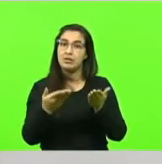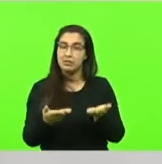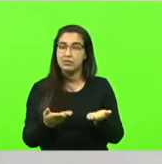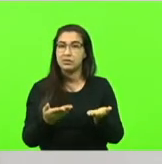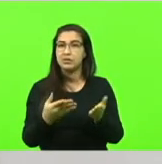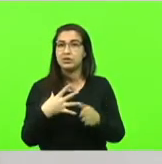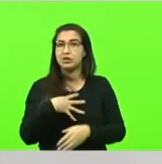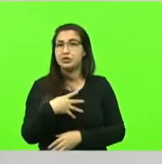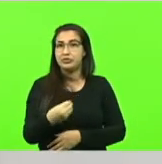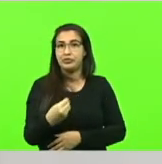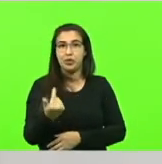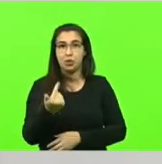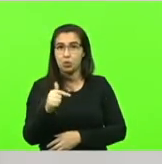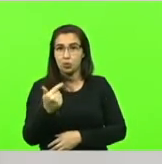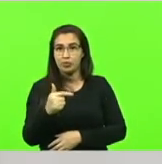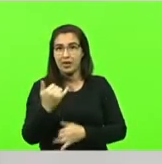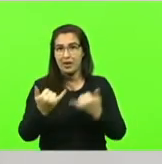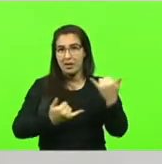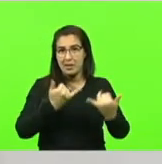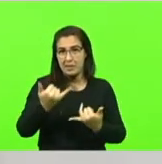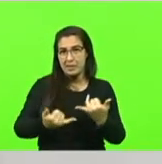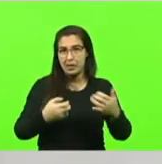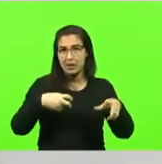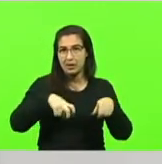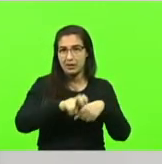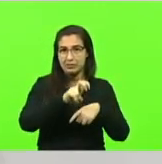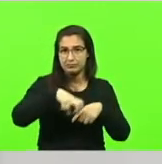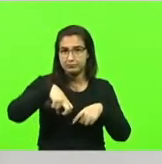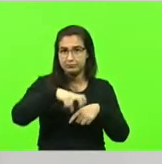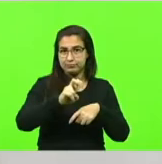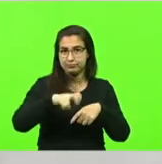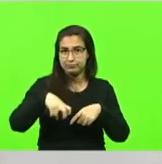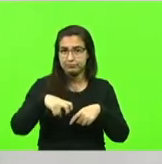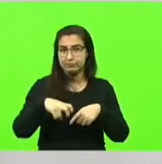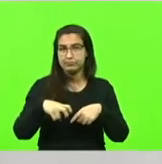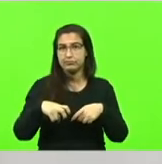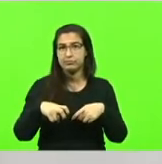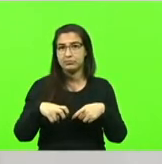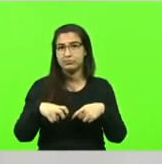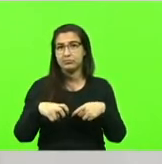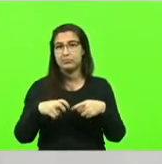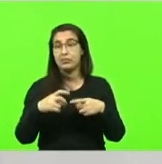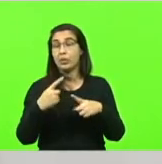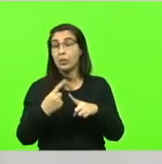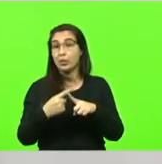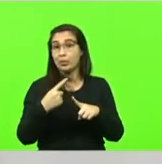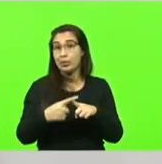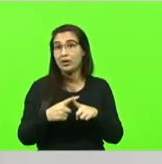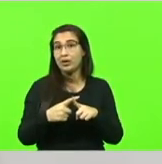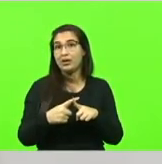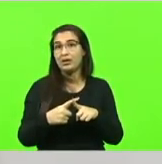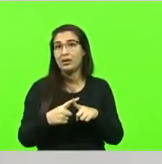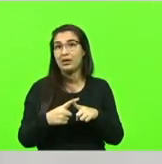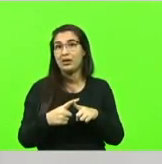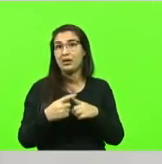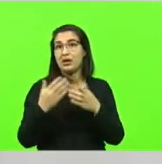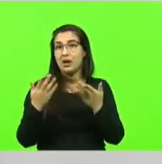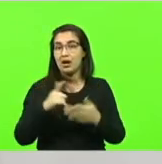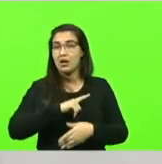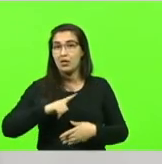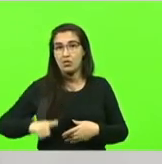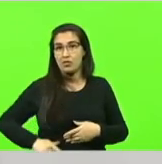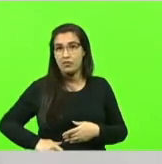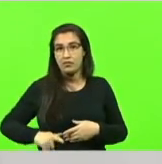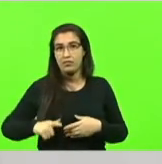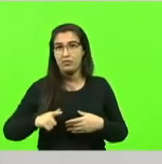filhos hoje não têm um parque adequado para poder brincar na hora do recreio, porque o governador não honrou com a palavra ainda, porque foi